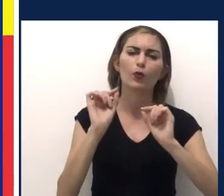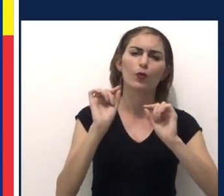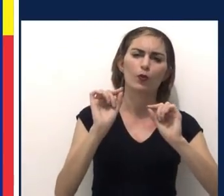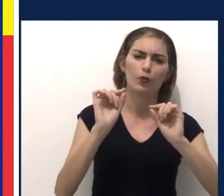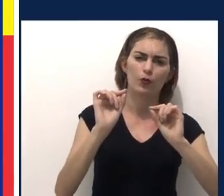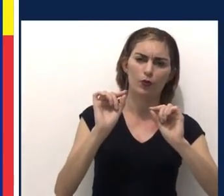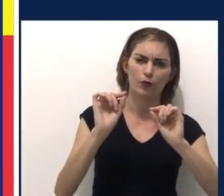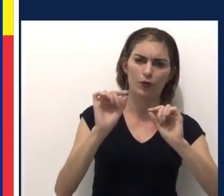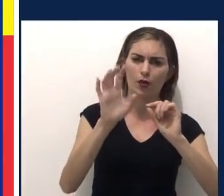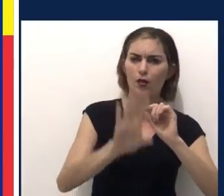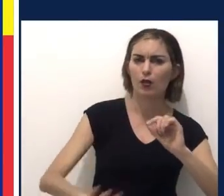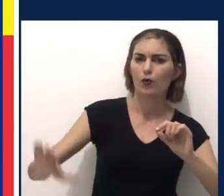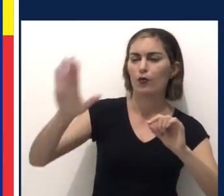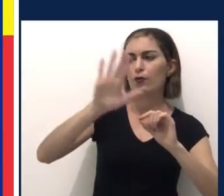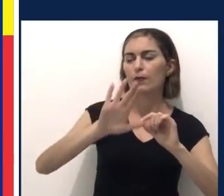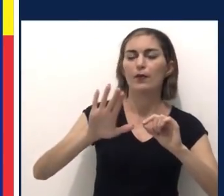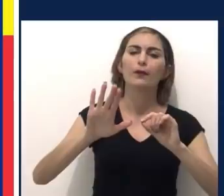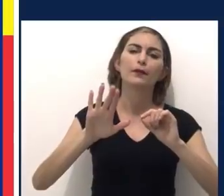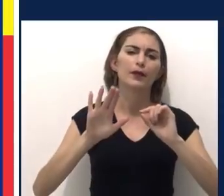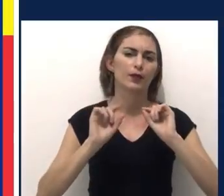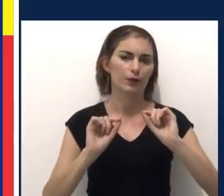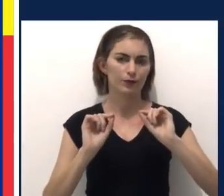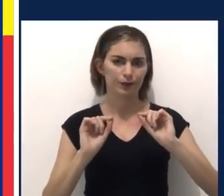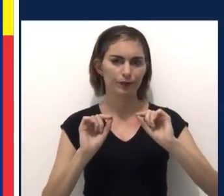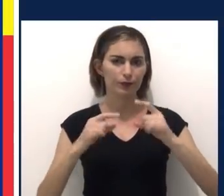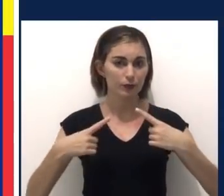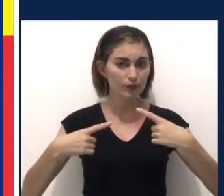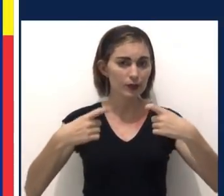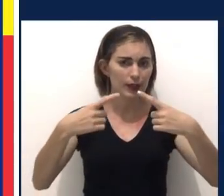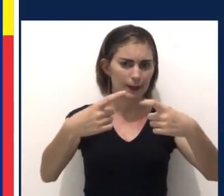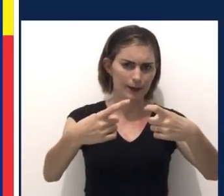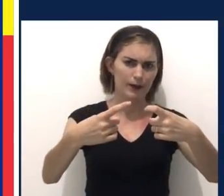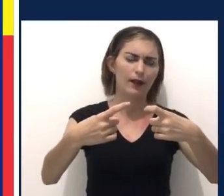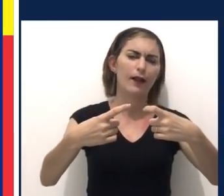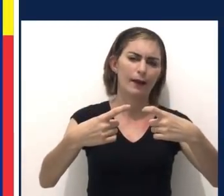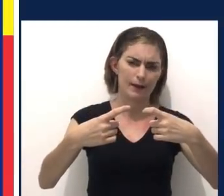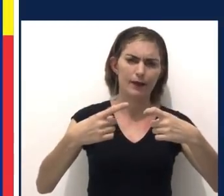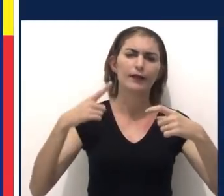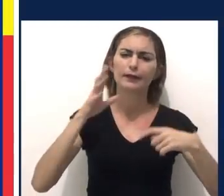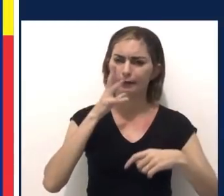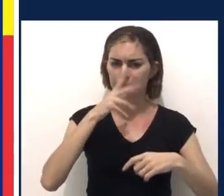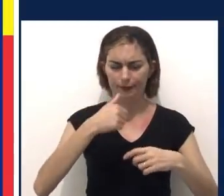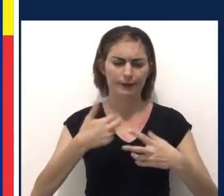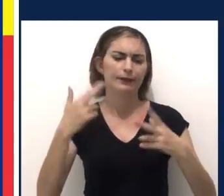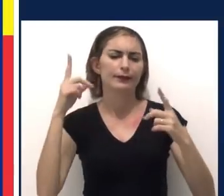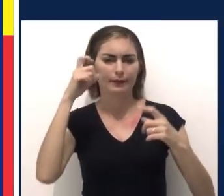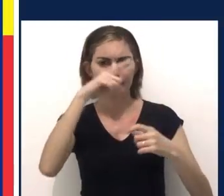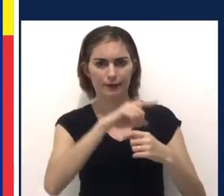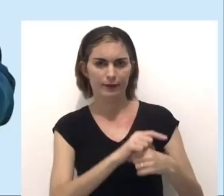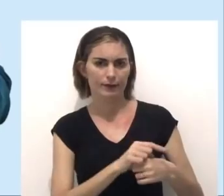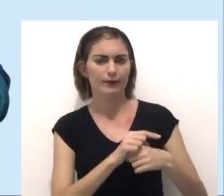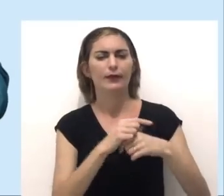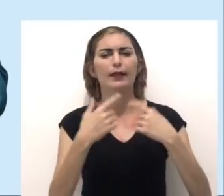A unidade de todos os tronos europeus. A guerra foi extremamente